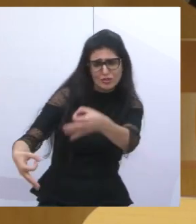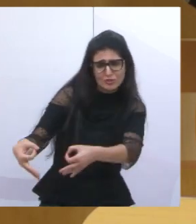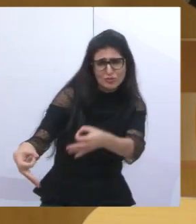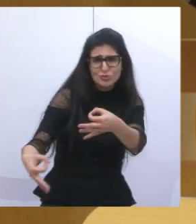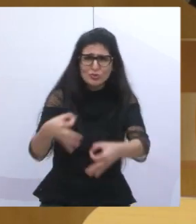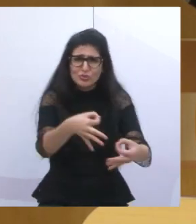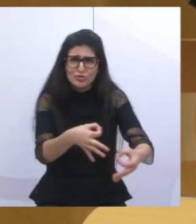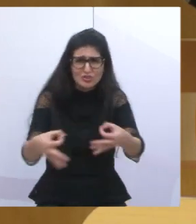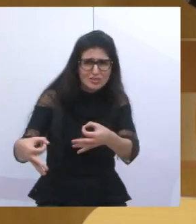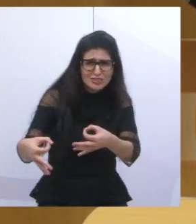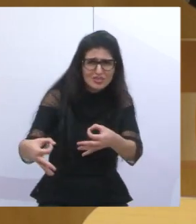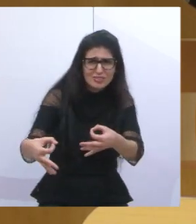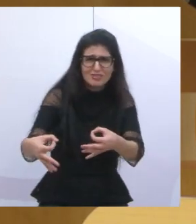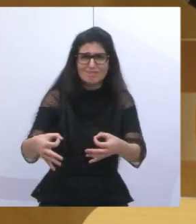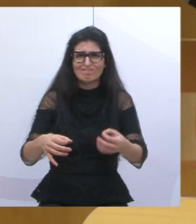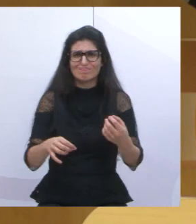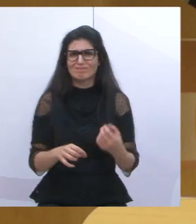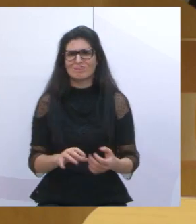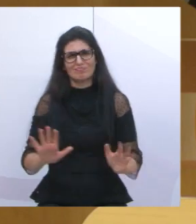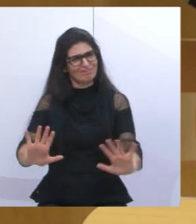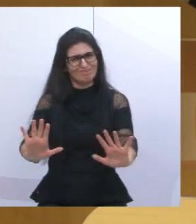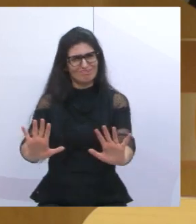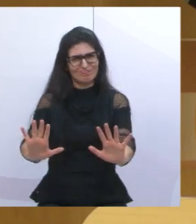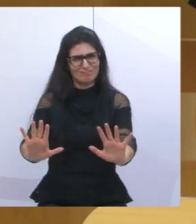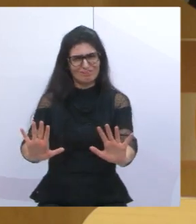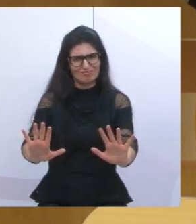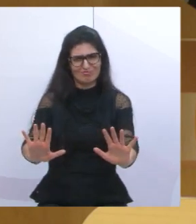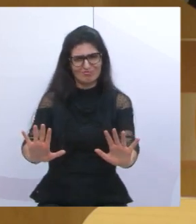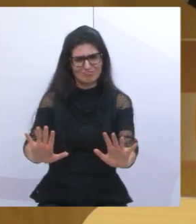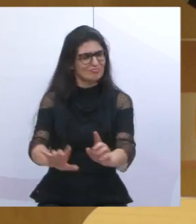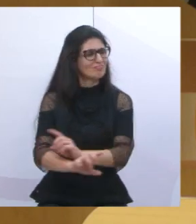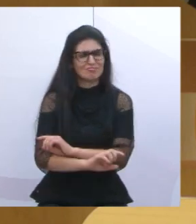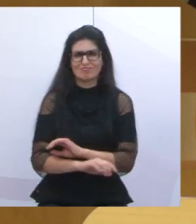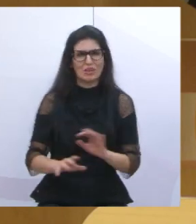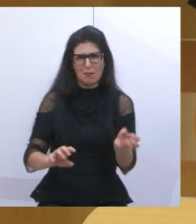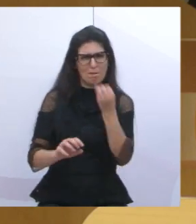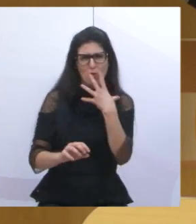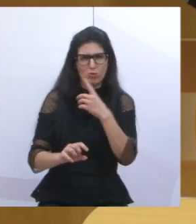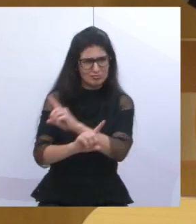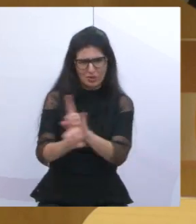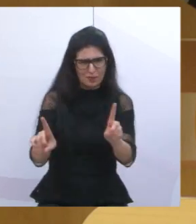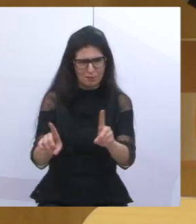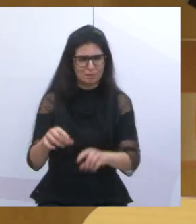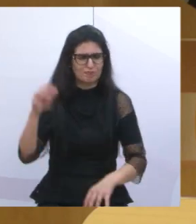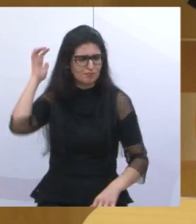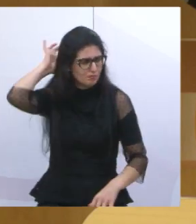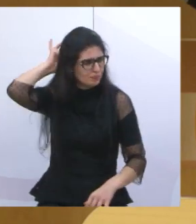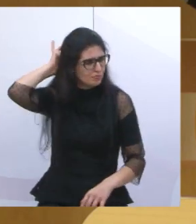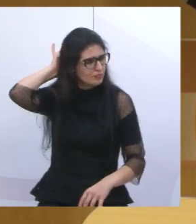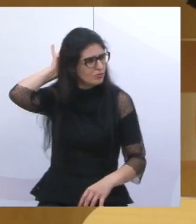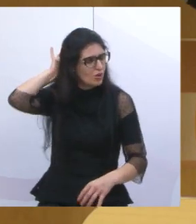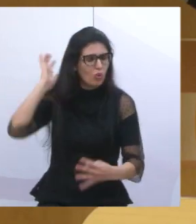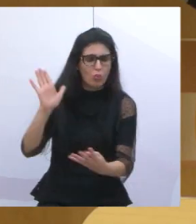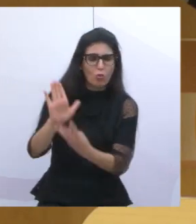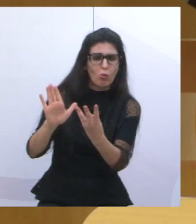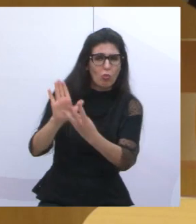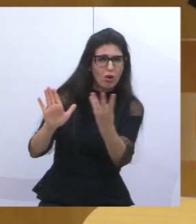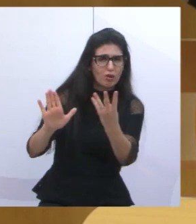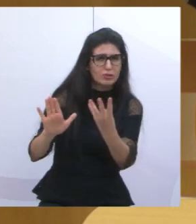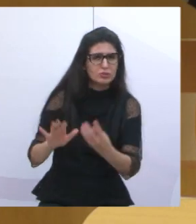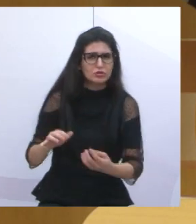seja, não compensa mais. O quarto ponto importantíssimo desse projeto